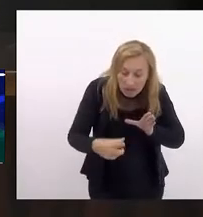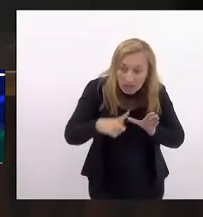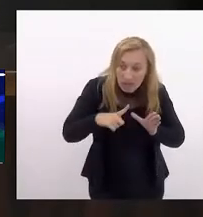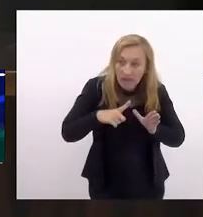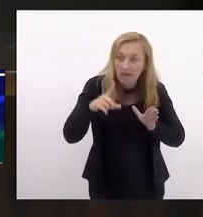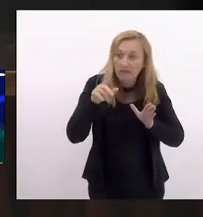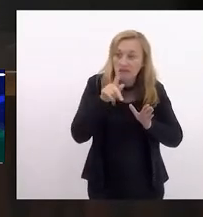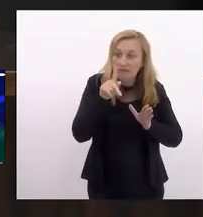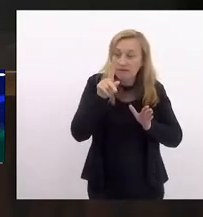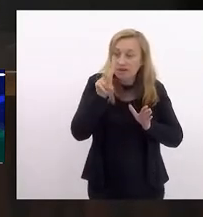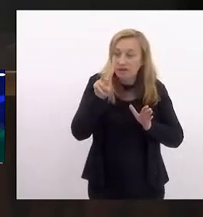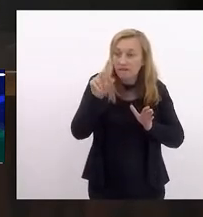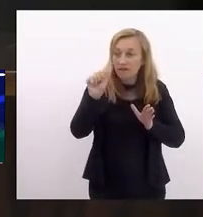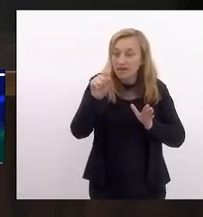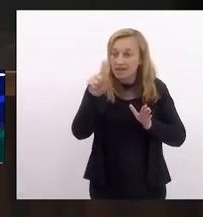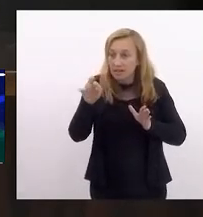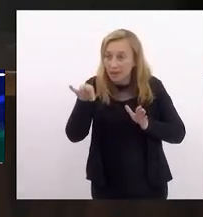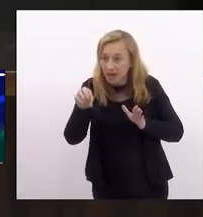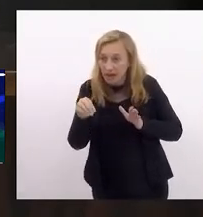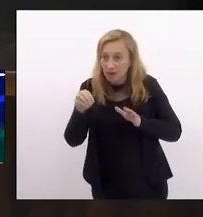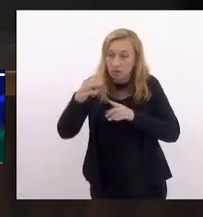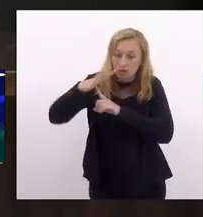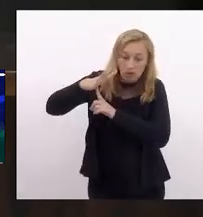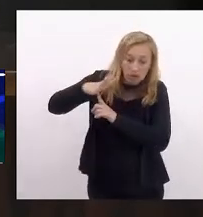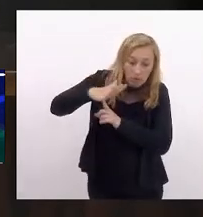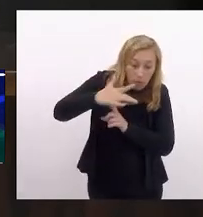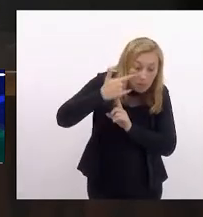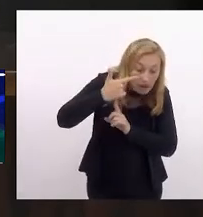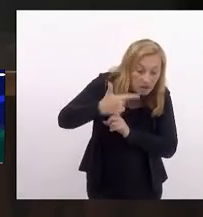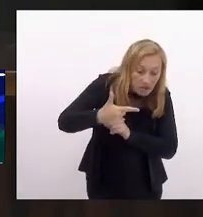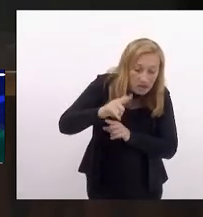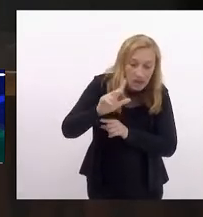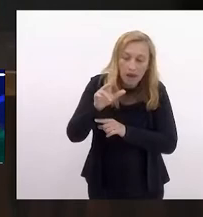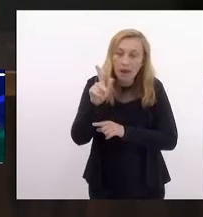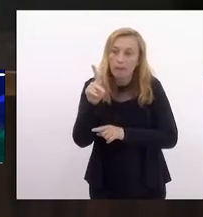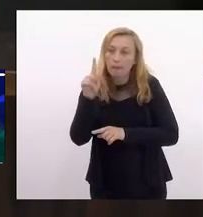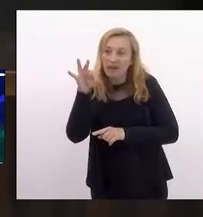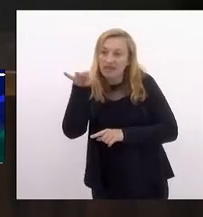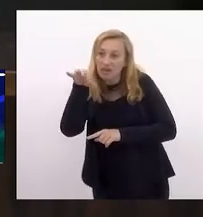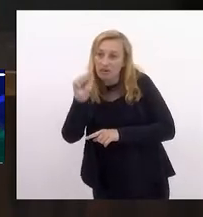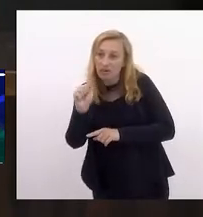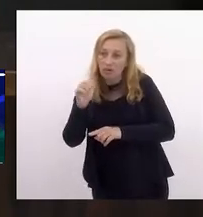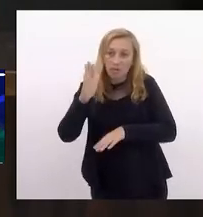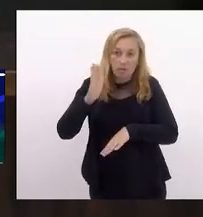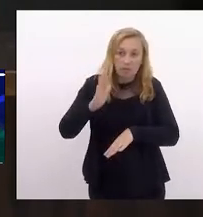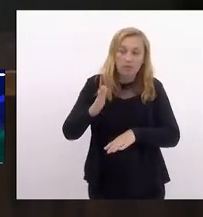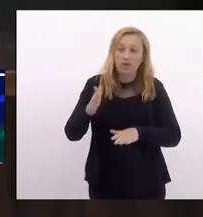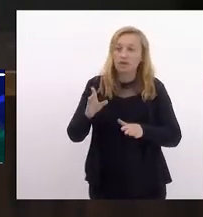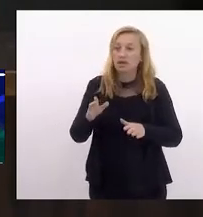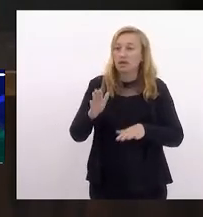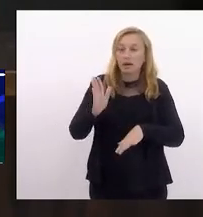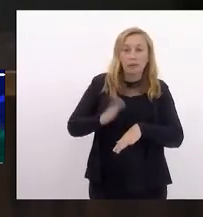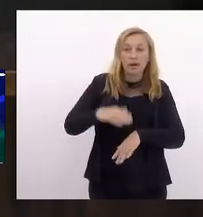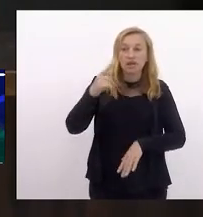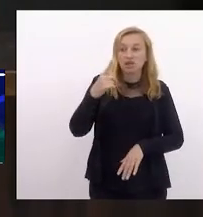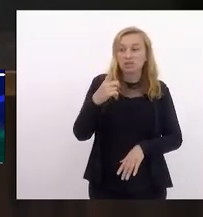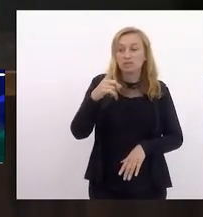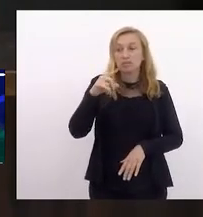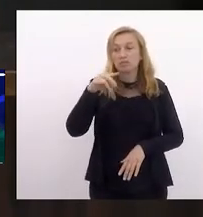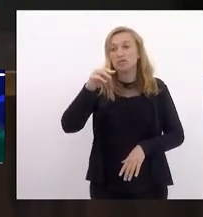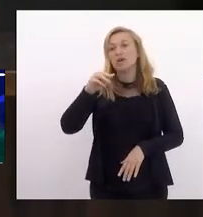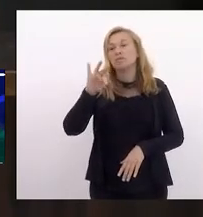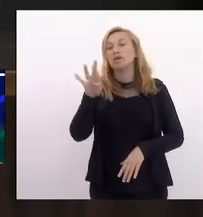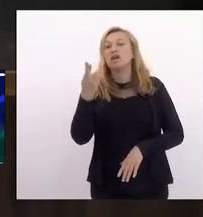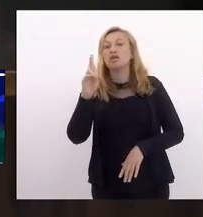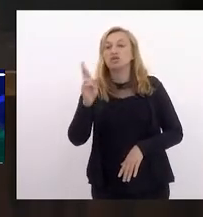Os helicópteros para fiscalizar as plataformas passava de bilhão de agir Então você